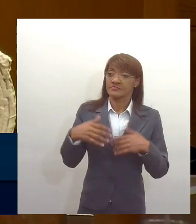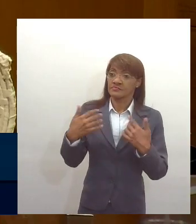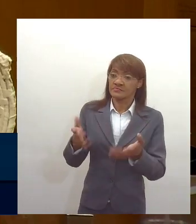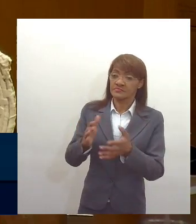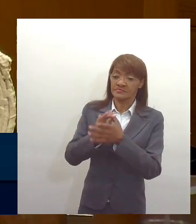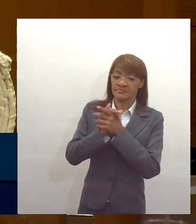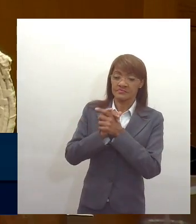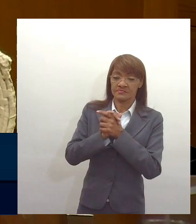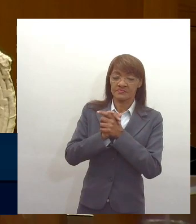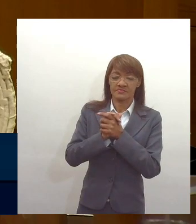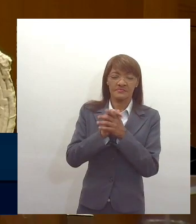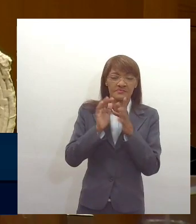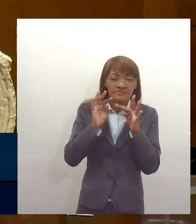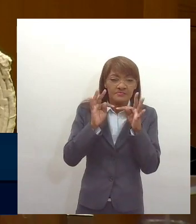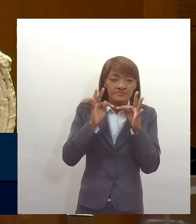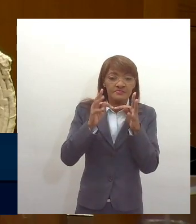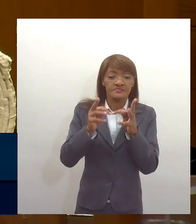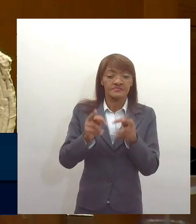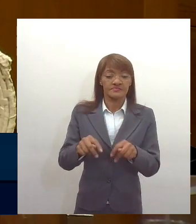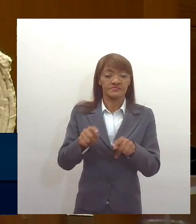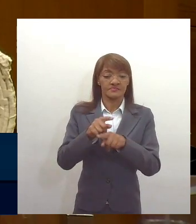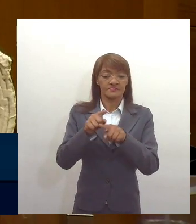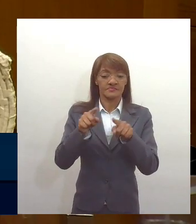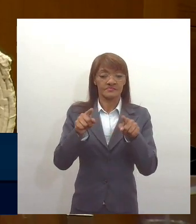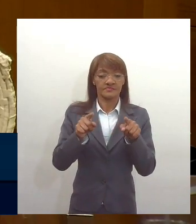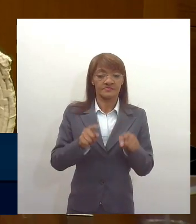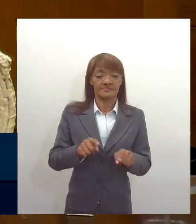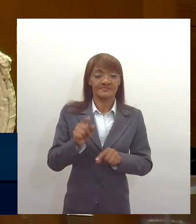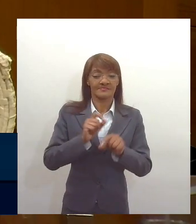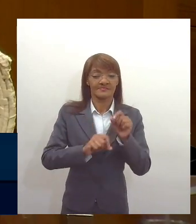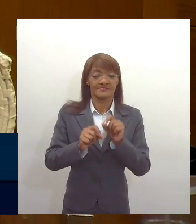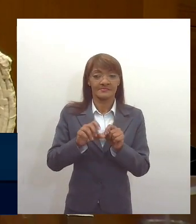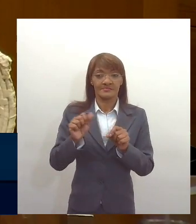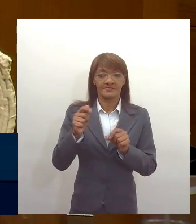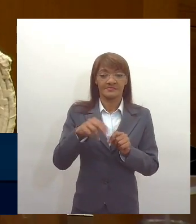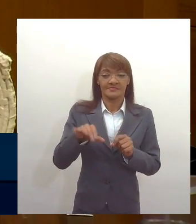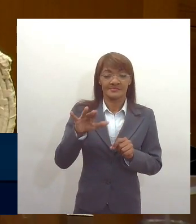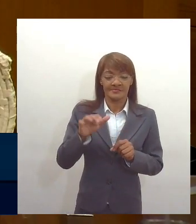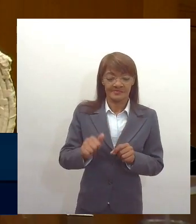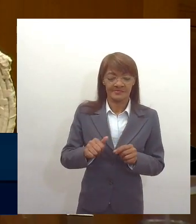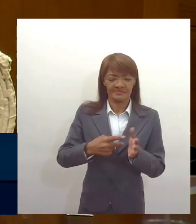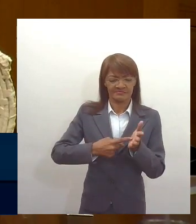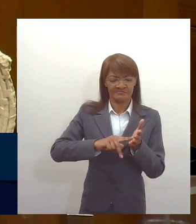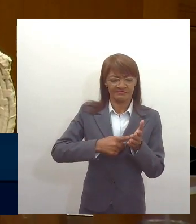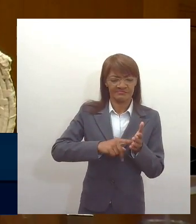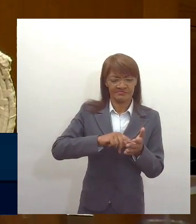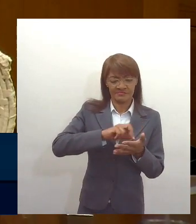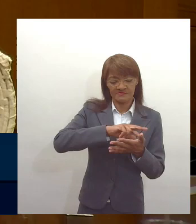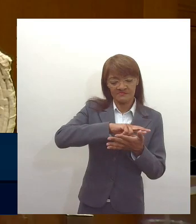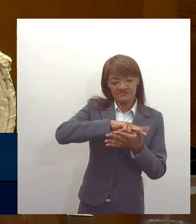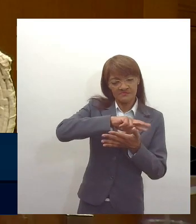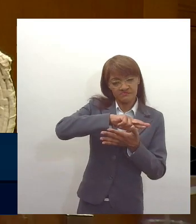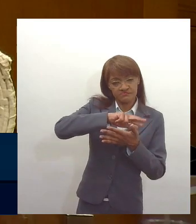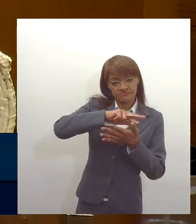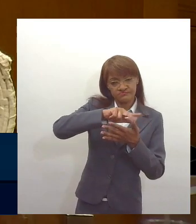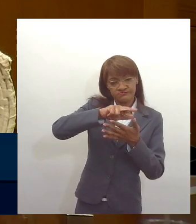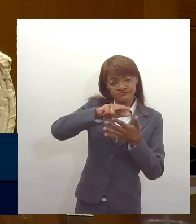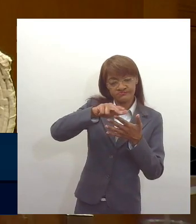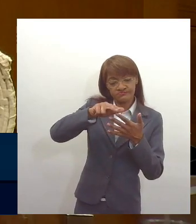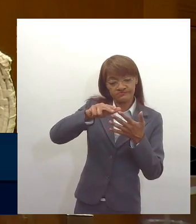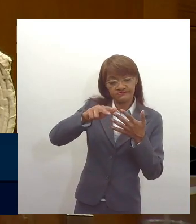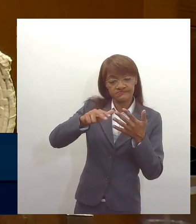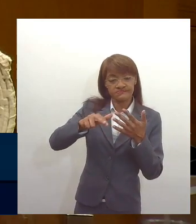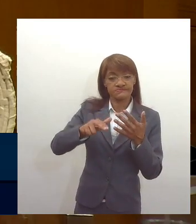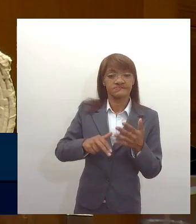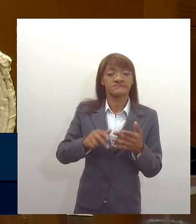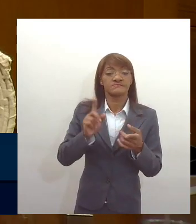o SACEMA, o SINDASE, o SIMPICE, vários sindicatos, SINDIPEMA, o SIGMA, que